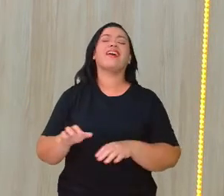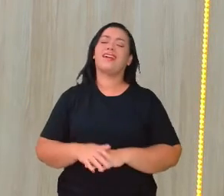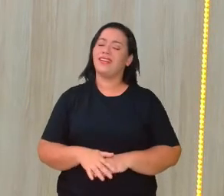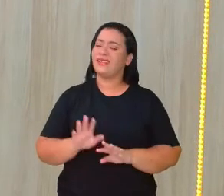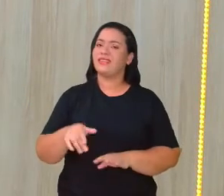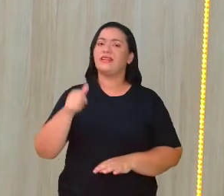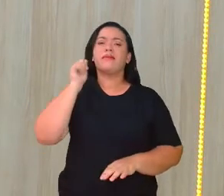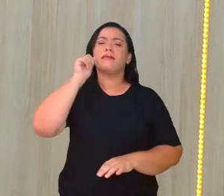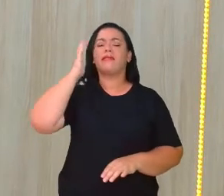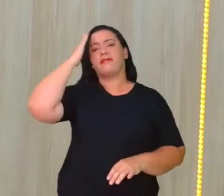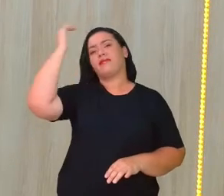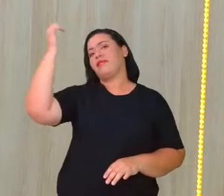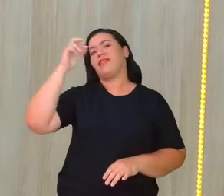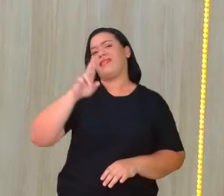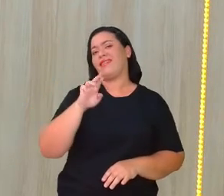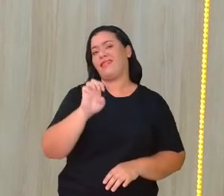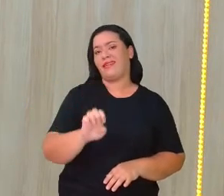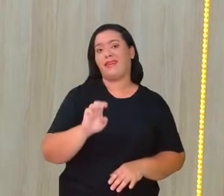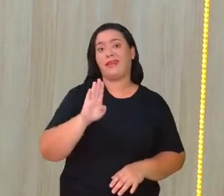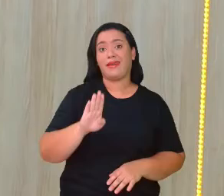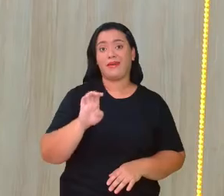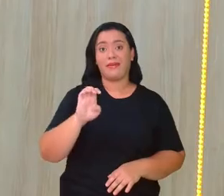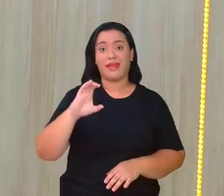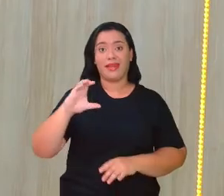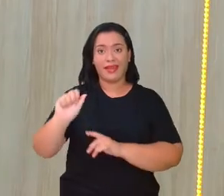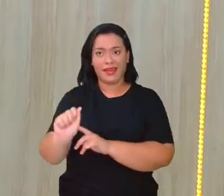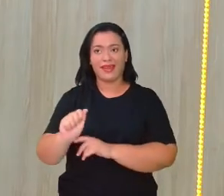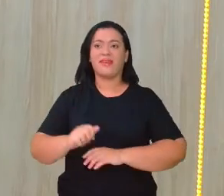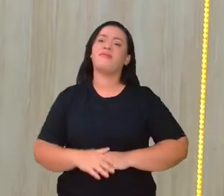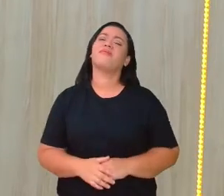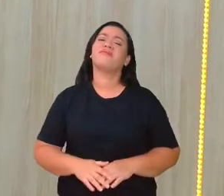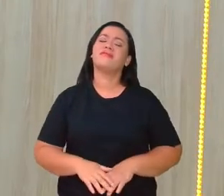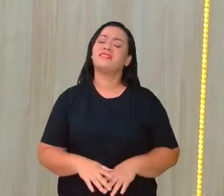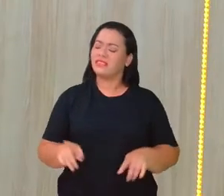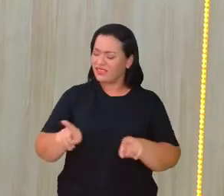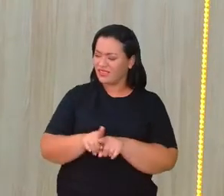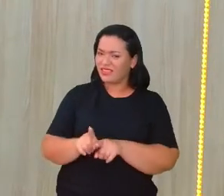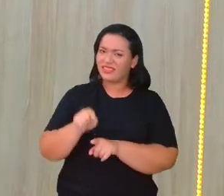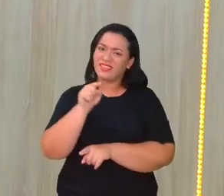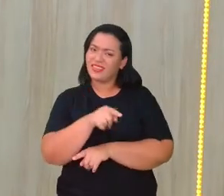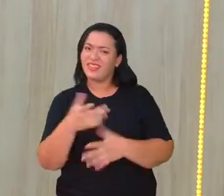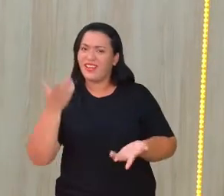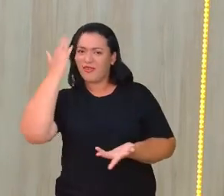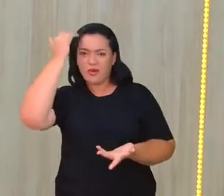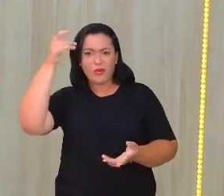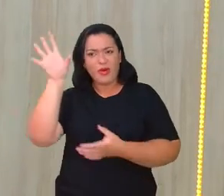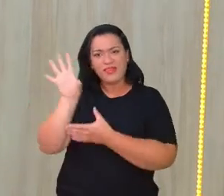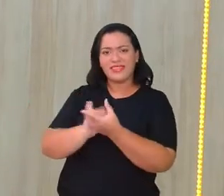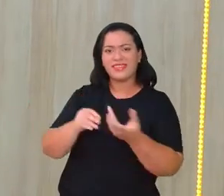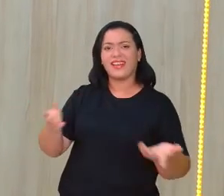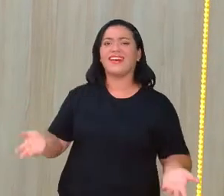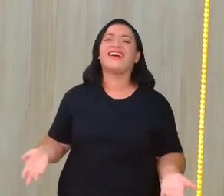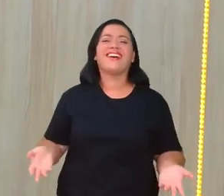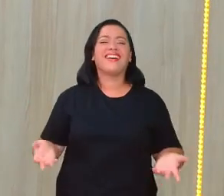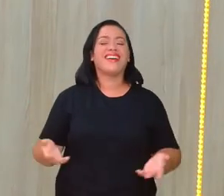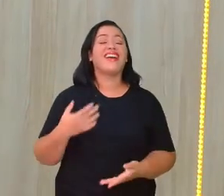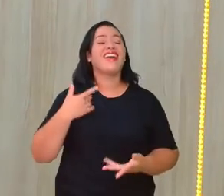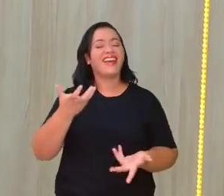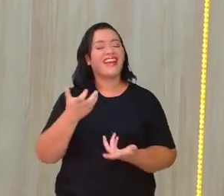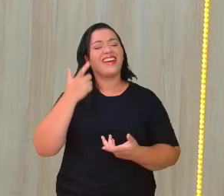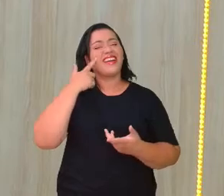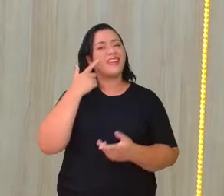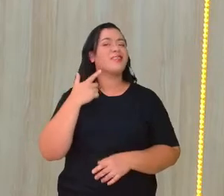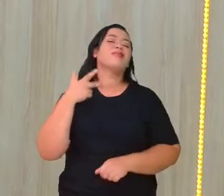foi lá, tirou a braba, né, tirou onda. E aí, por que vocês não? Quero ver aí, quero ver. Quero vídeos. Quero